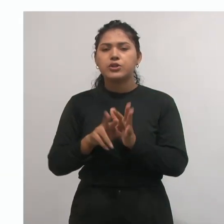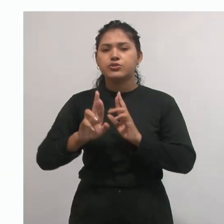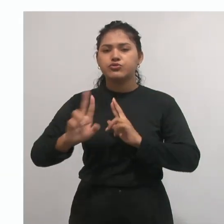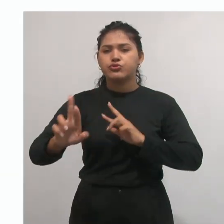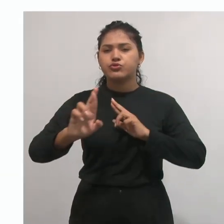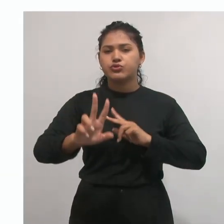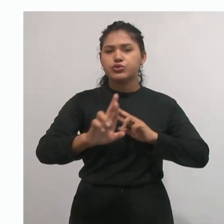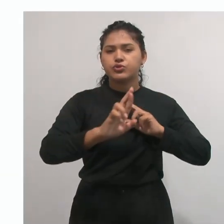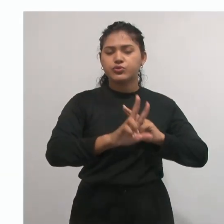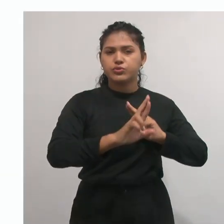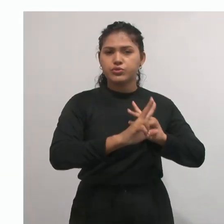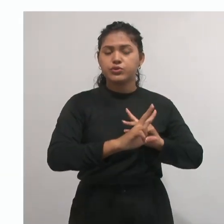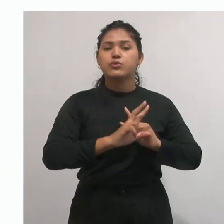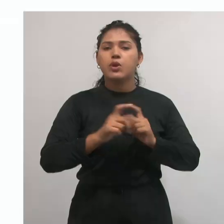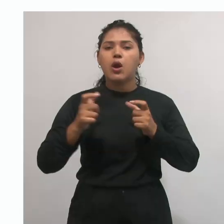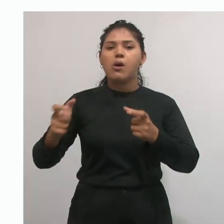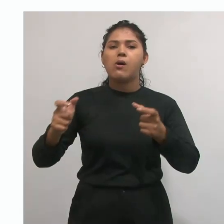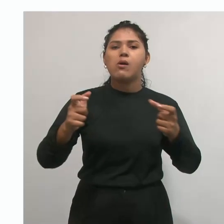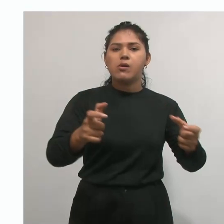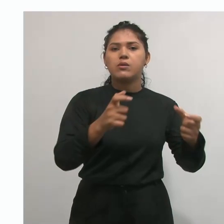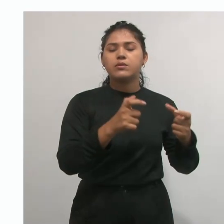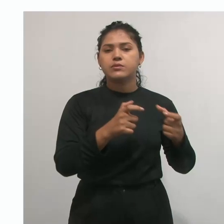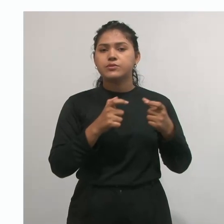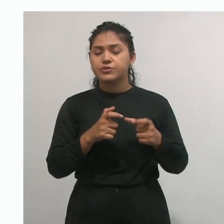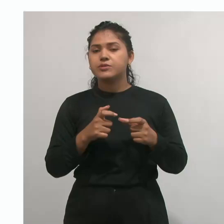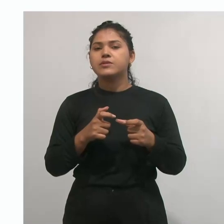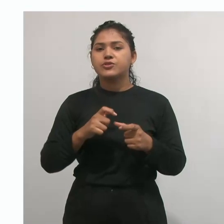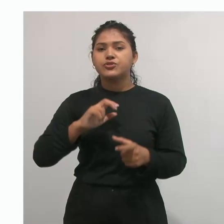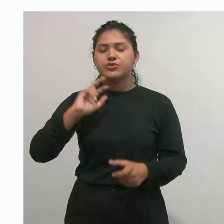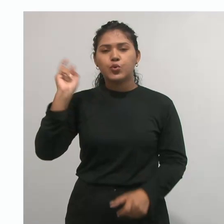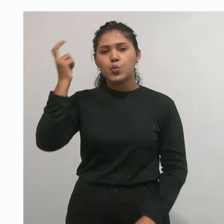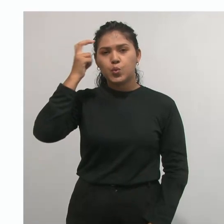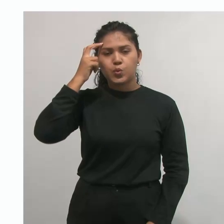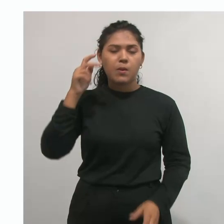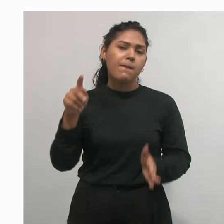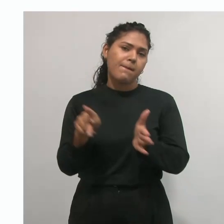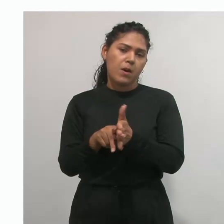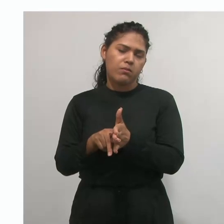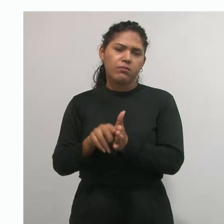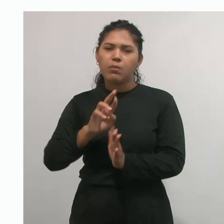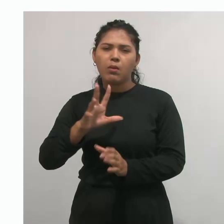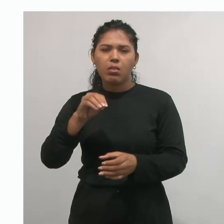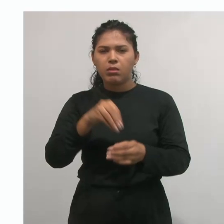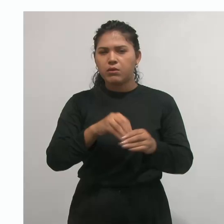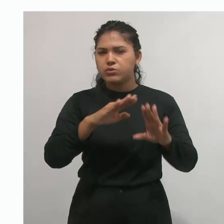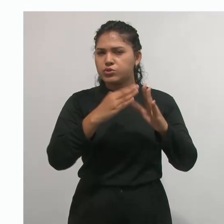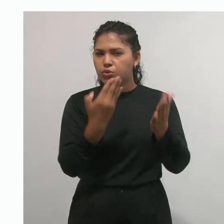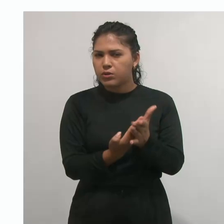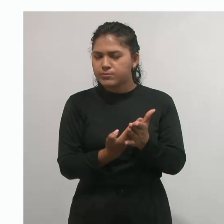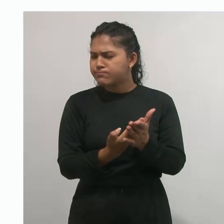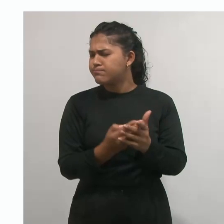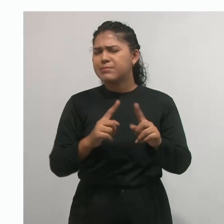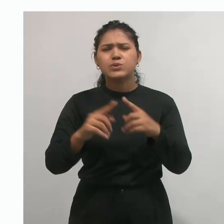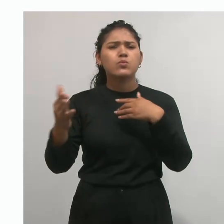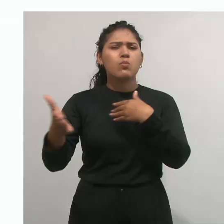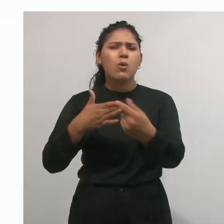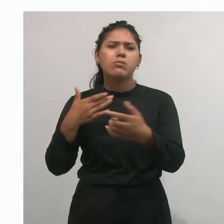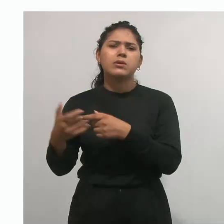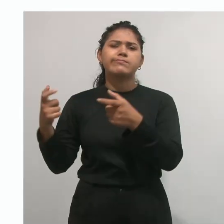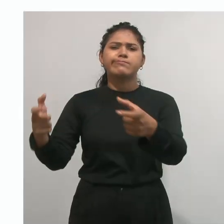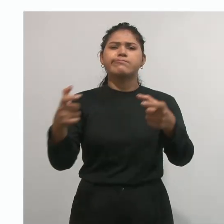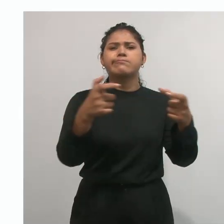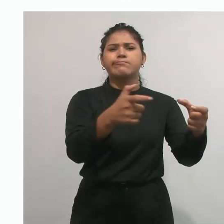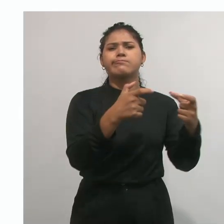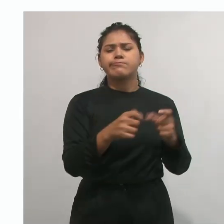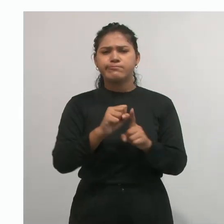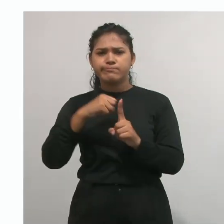estereotipias presentes em diferentes âmbitos da sociedade, né? Então, não só na escola, mas em